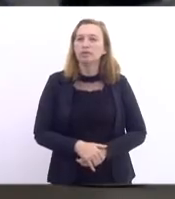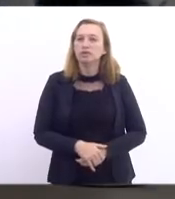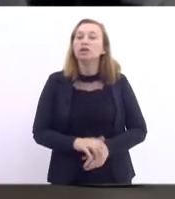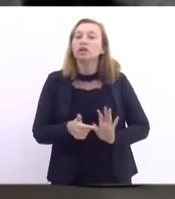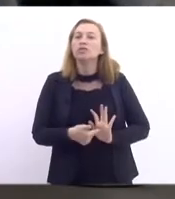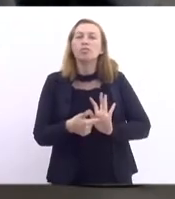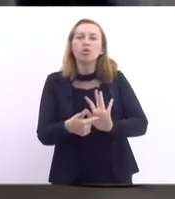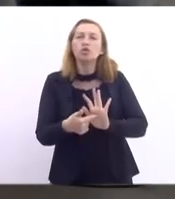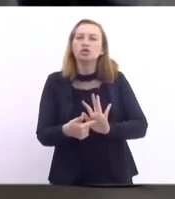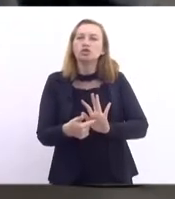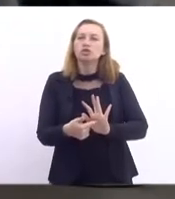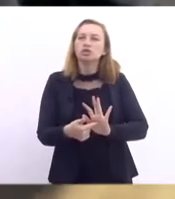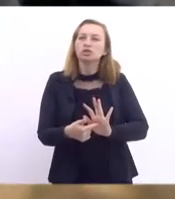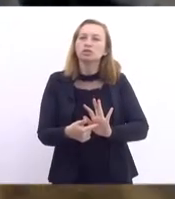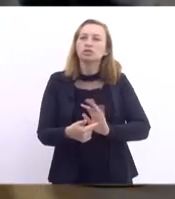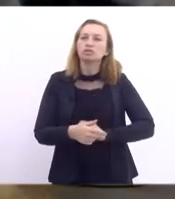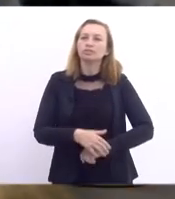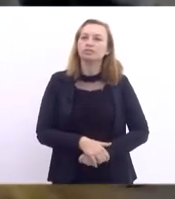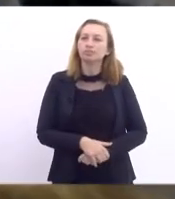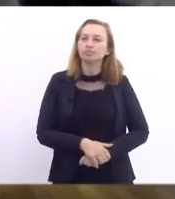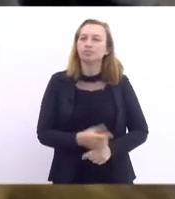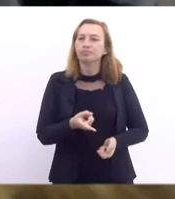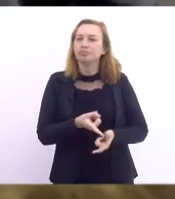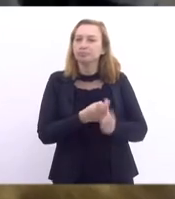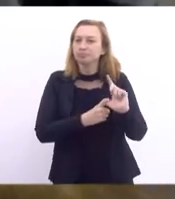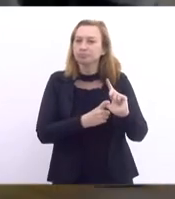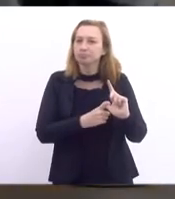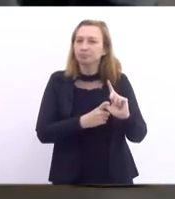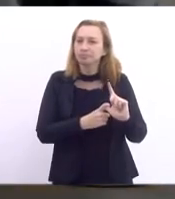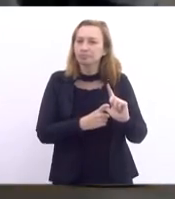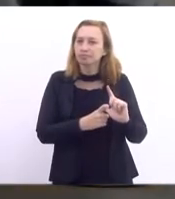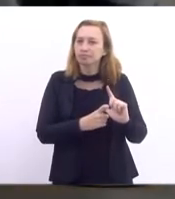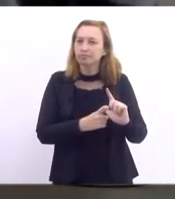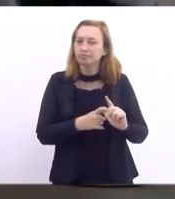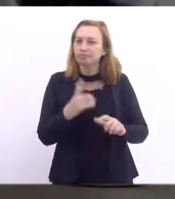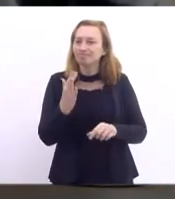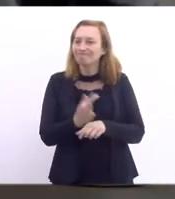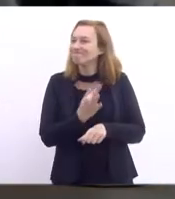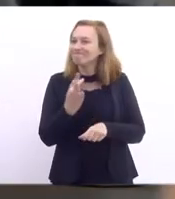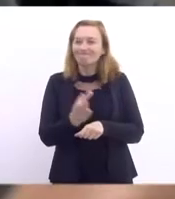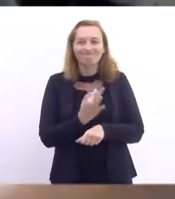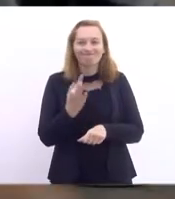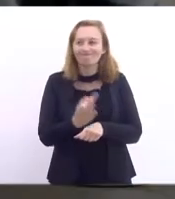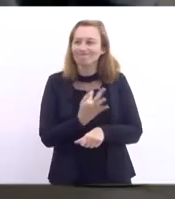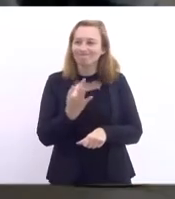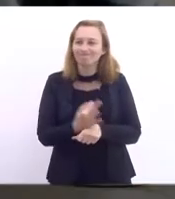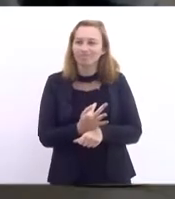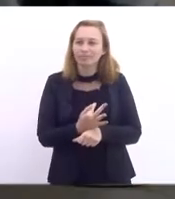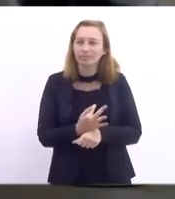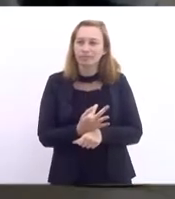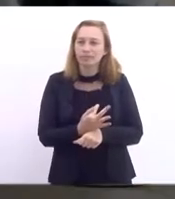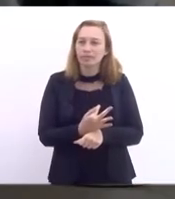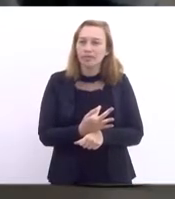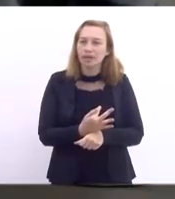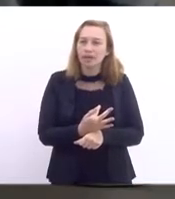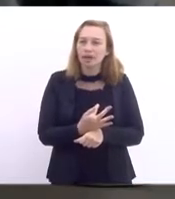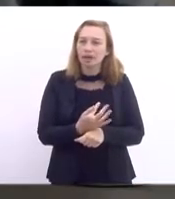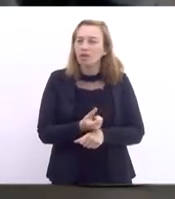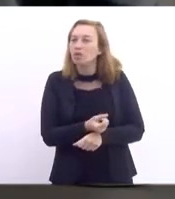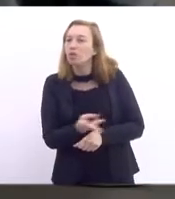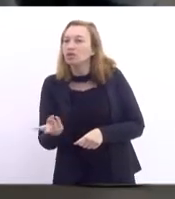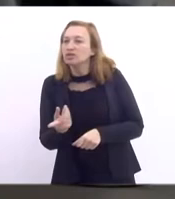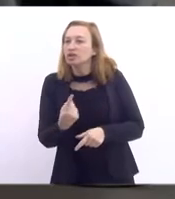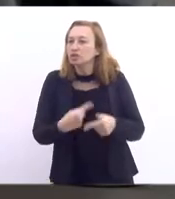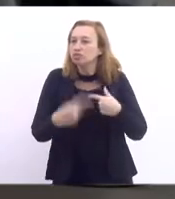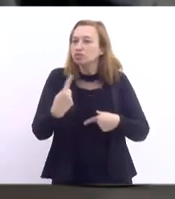ele mostra que a dívida é insustentável é o o a quantidade de superávit primário